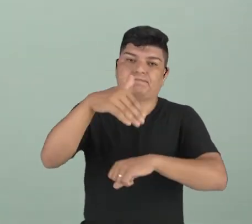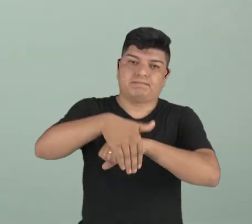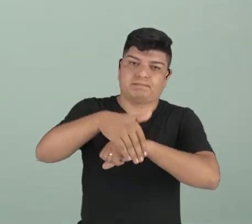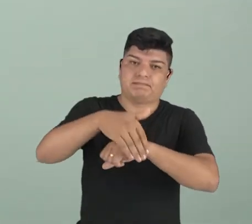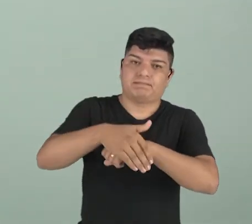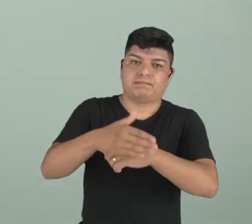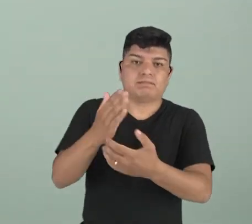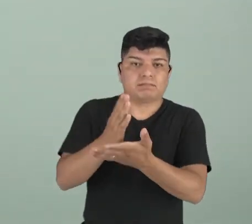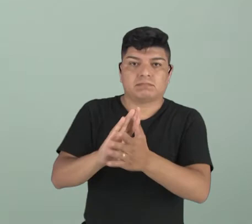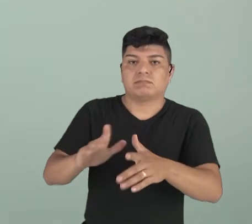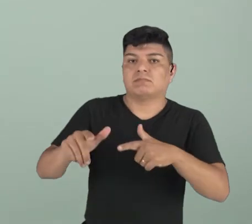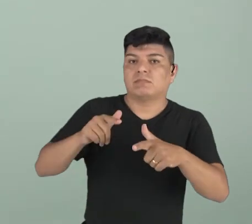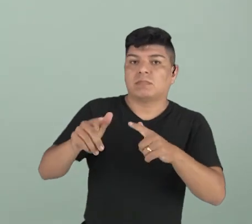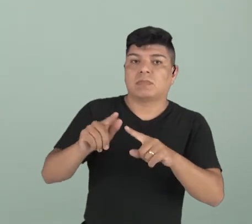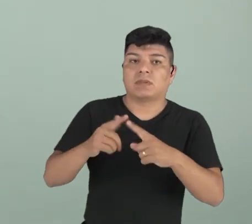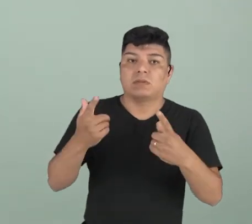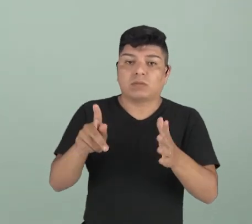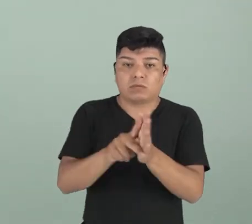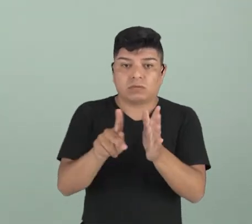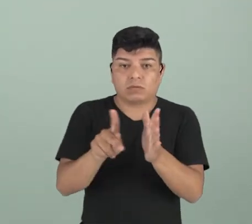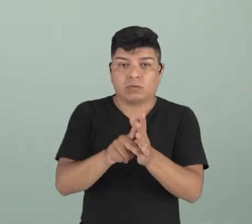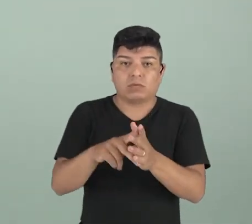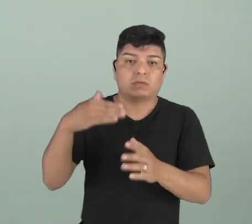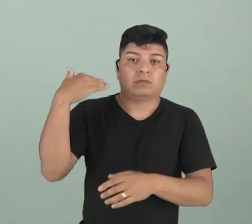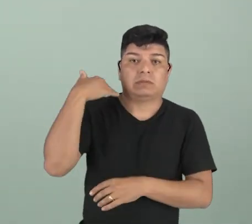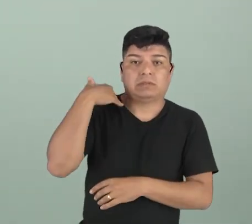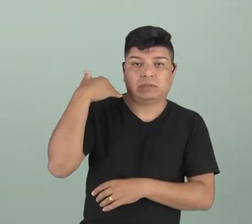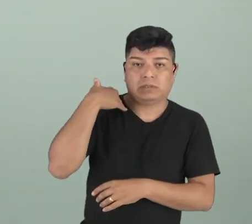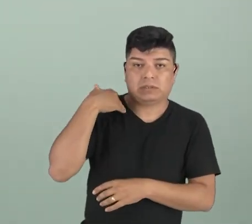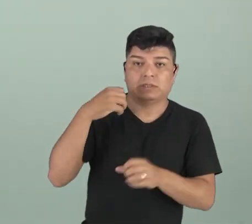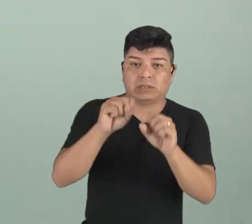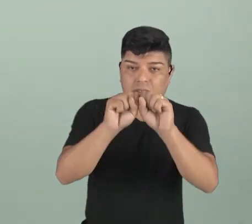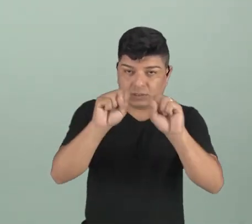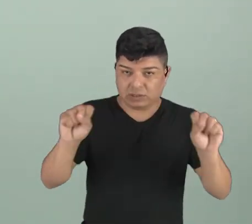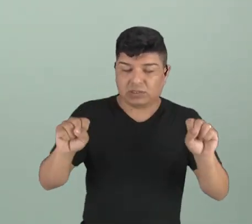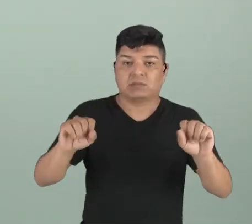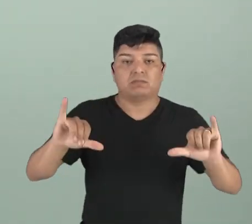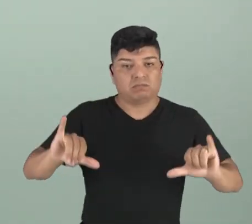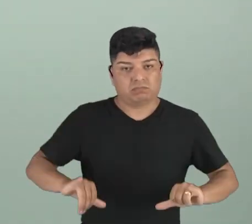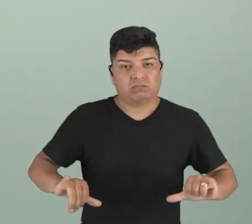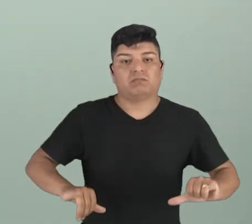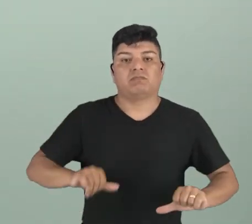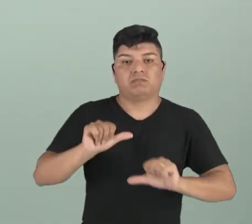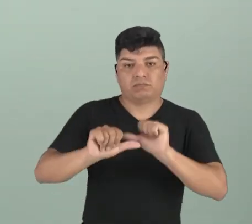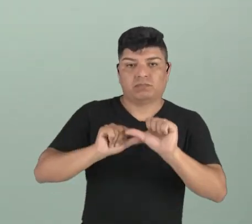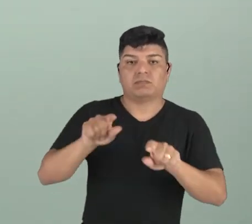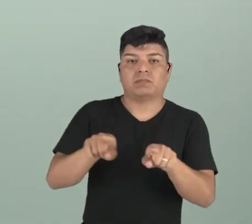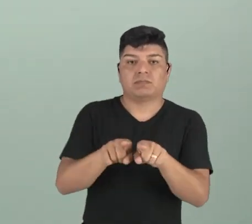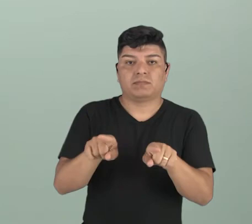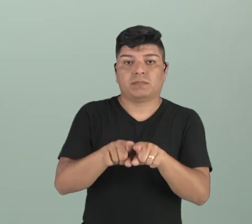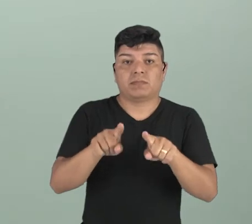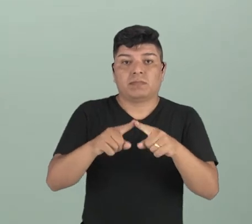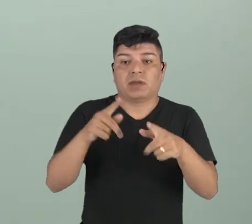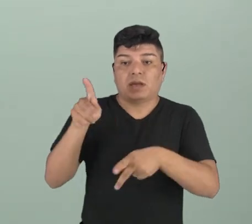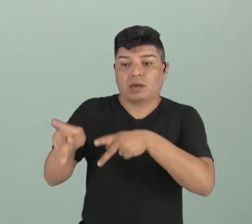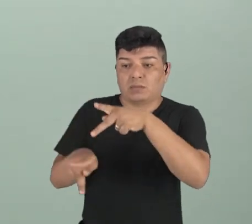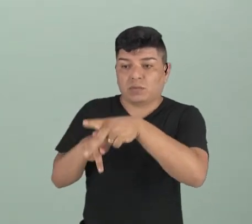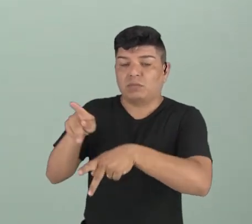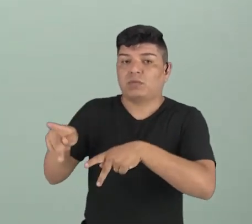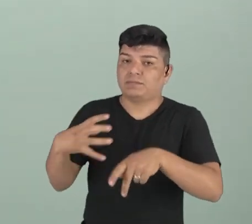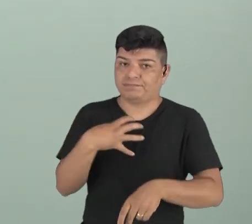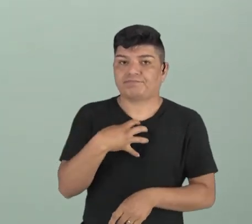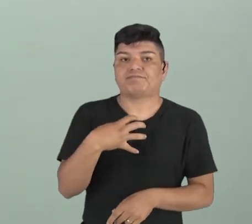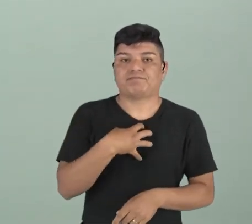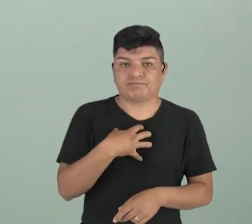encerrou o expediente. O próprio sistema bancário também sofria distorções com isso. Agora a população